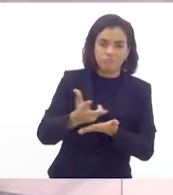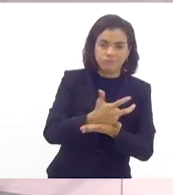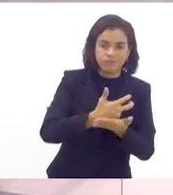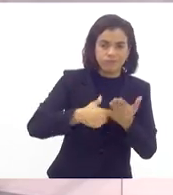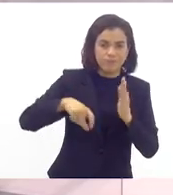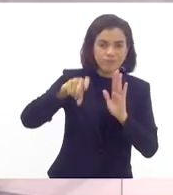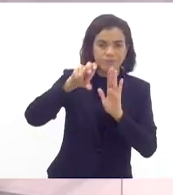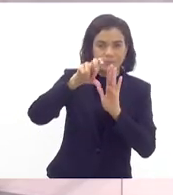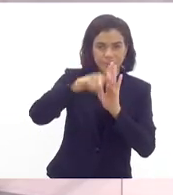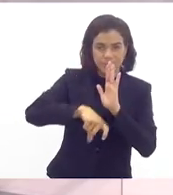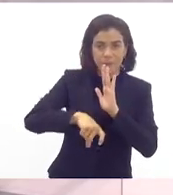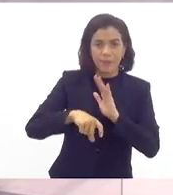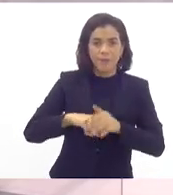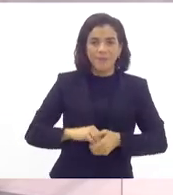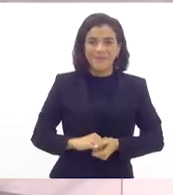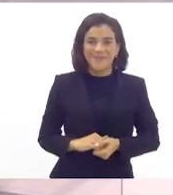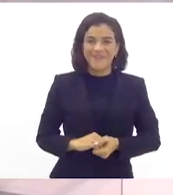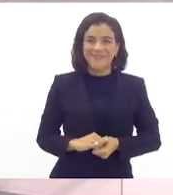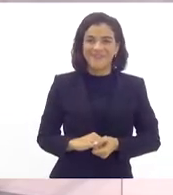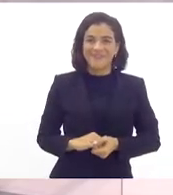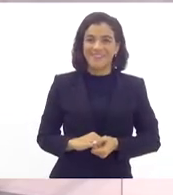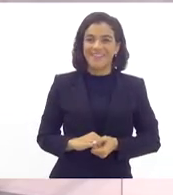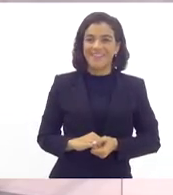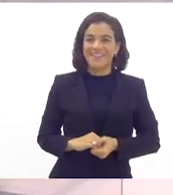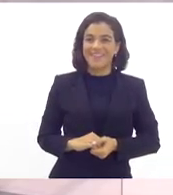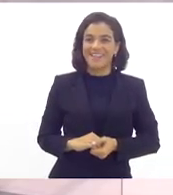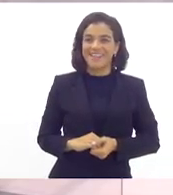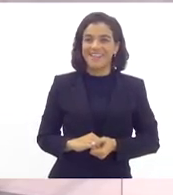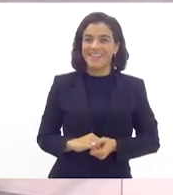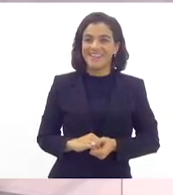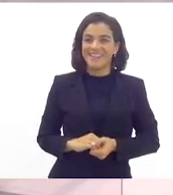Isso foi feito alguma previsão?